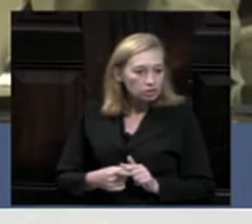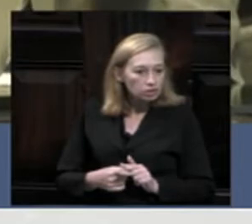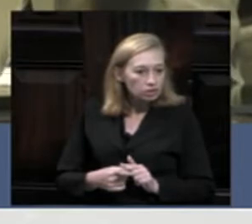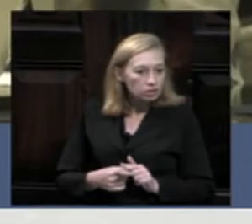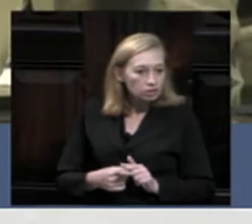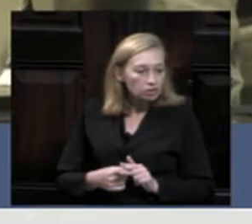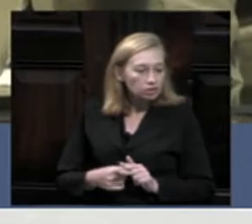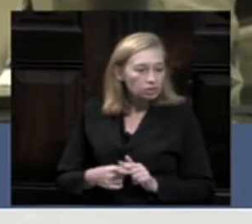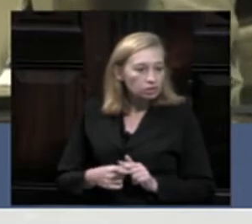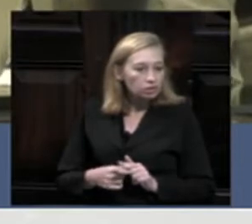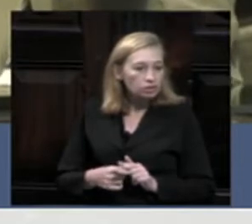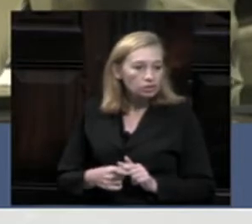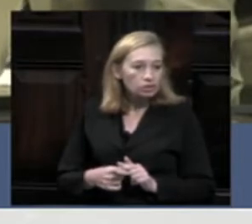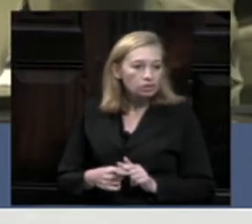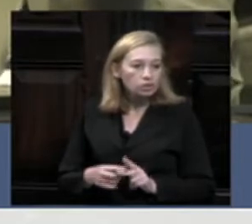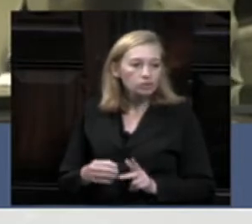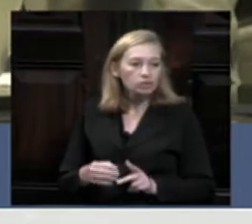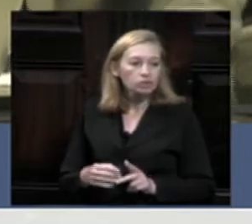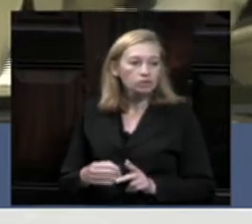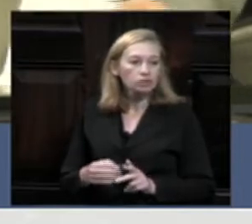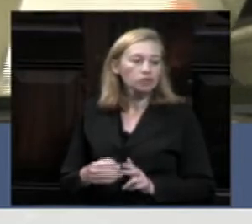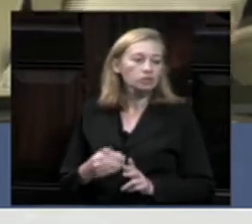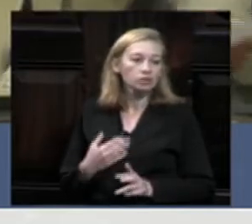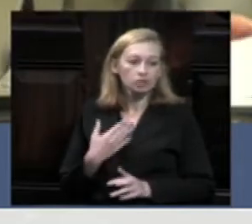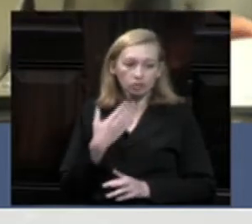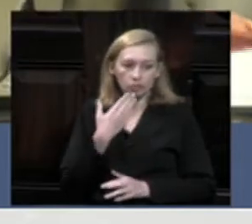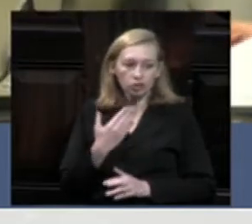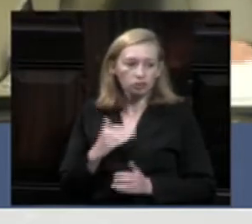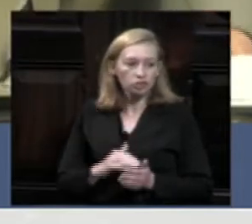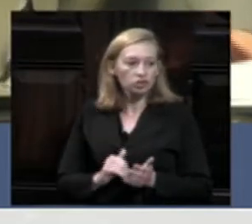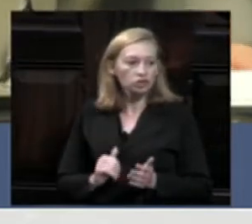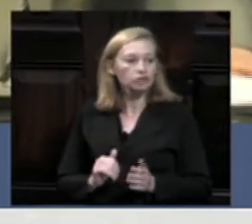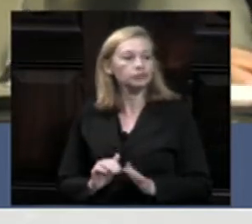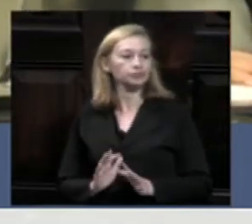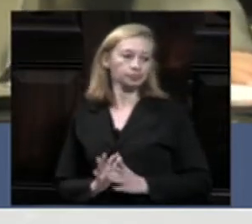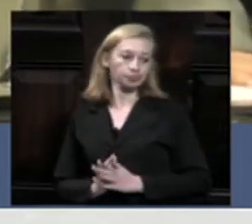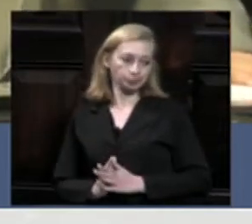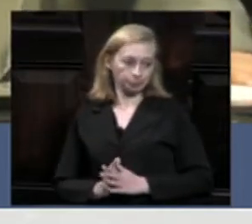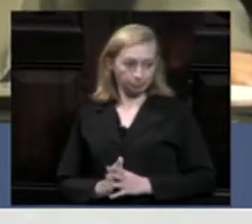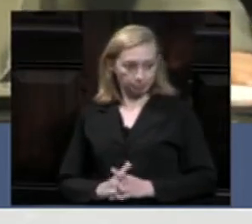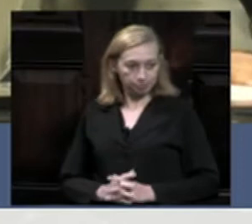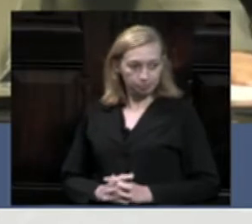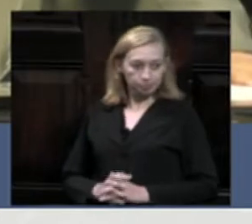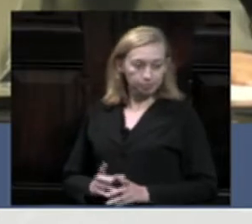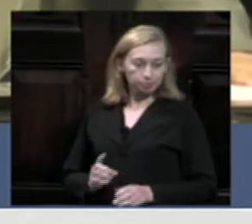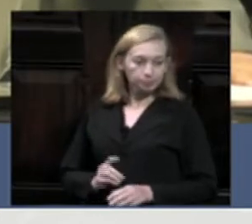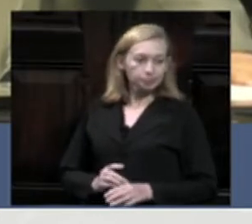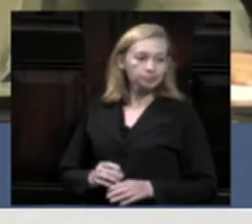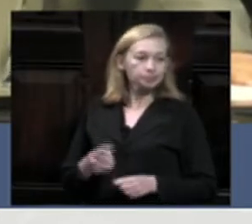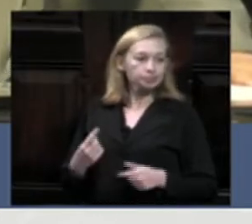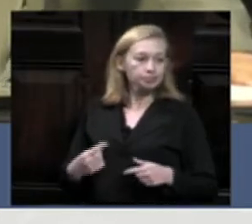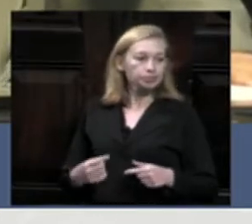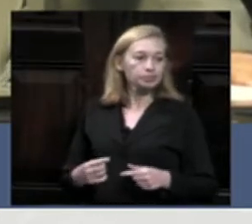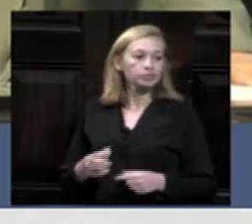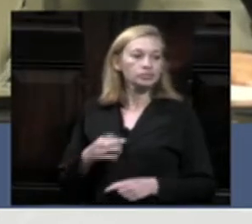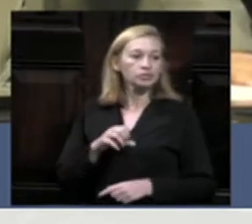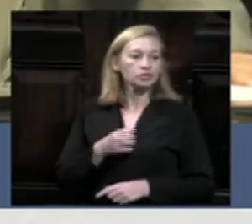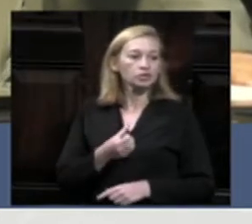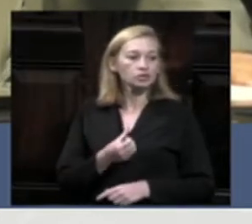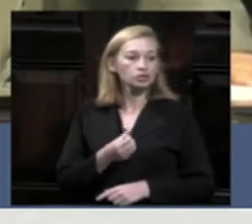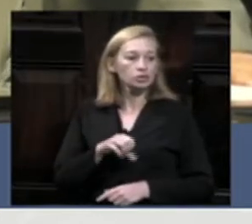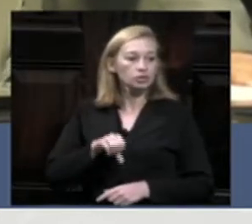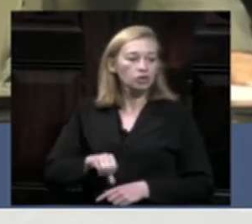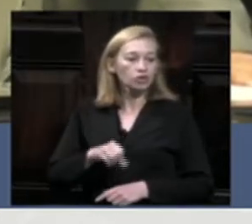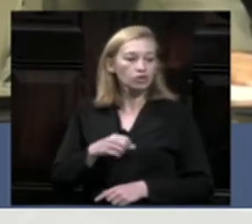projeto. Abstenção do deputado Dr. Julianelli no 2617-A de 2013. Projeto de Lei 925-A de 2015,